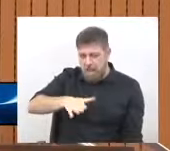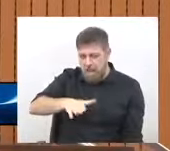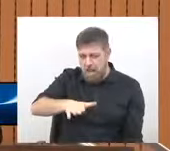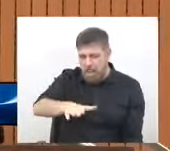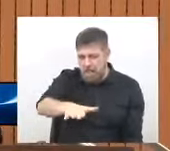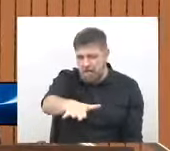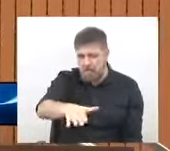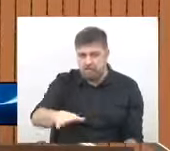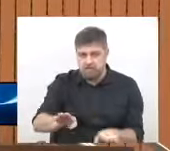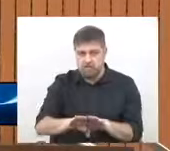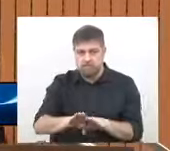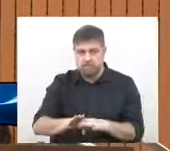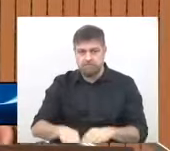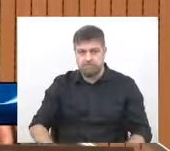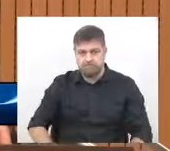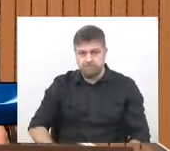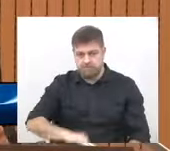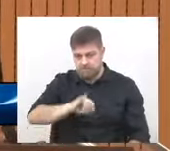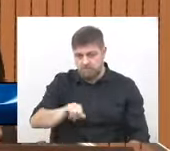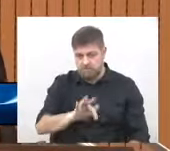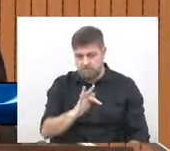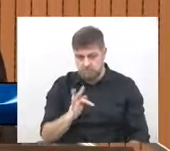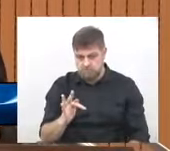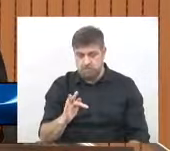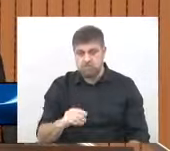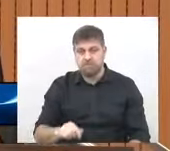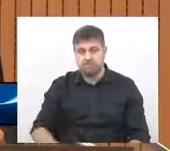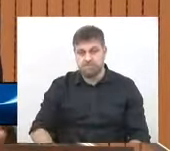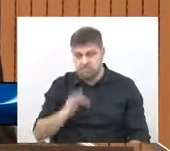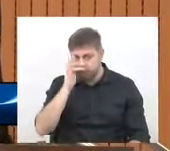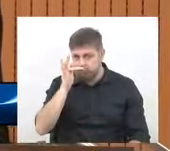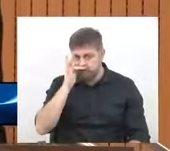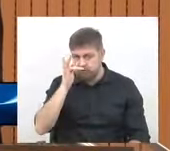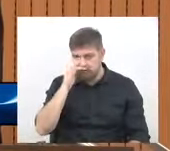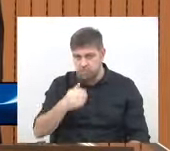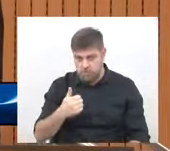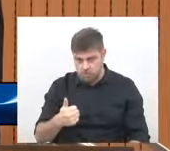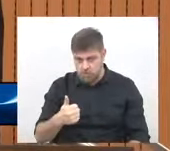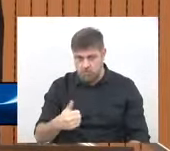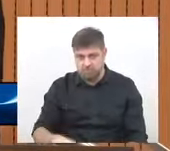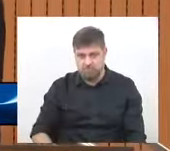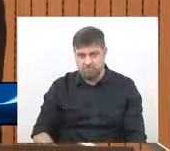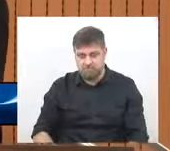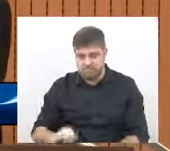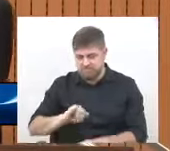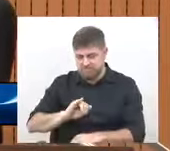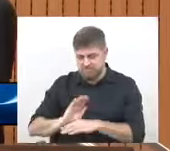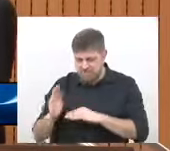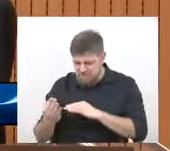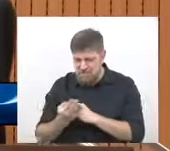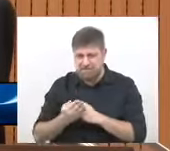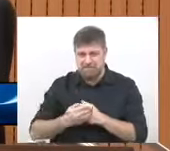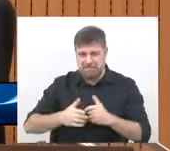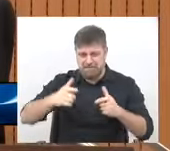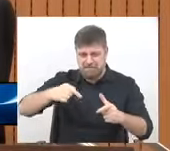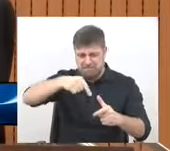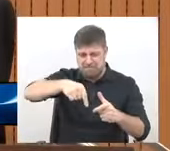massacradas no Jardim Florense 1, inclusive na Lázaro Segal, está uma buraqueira